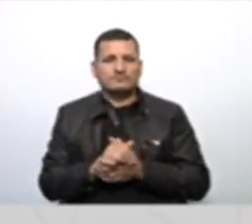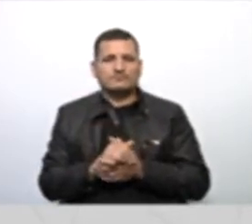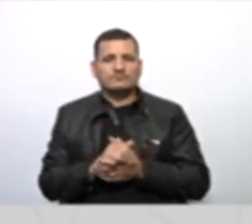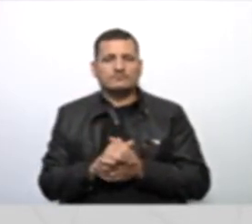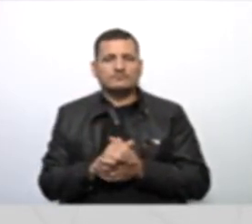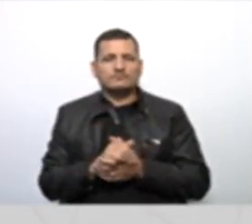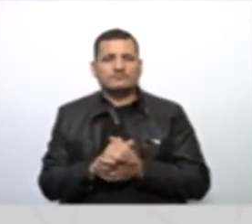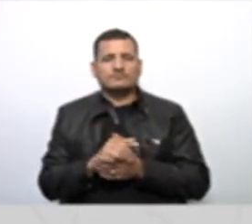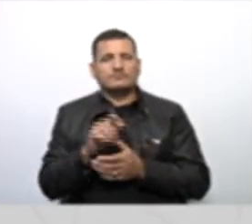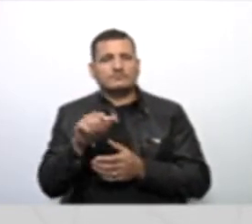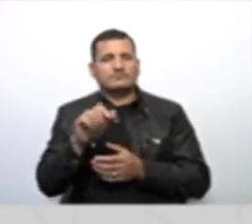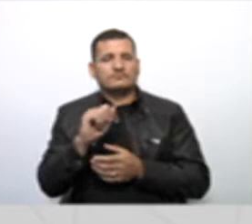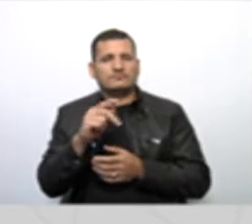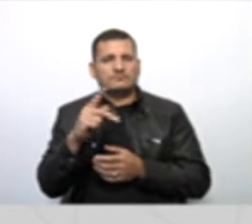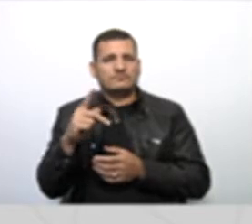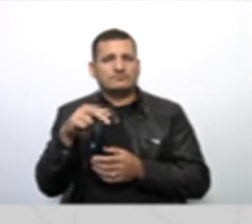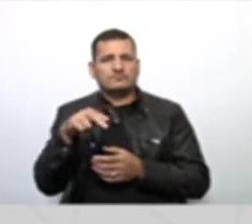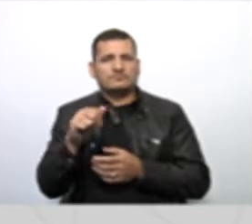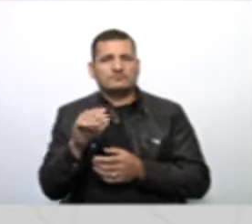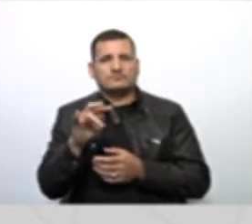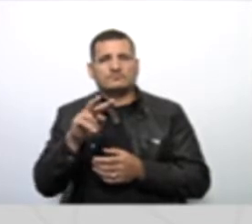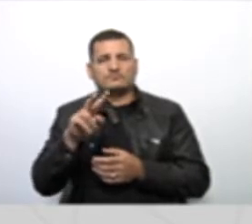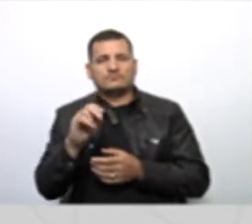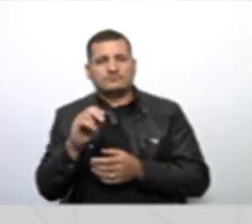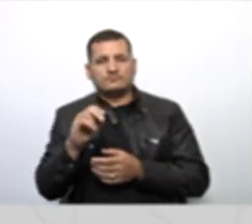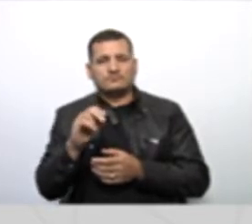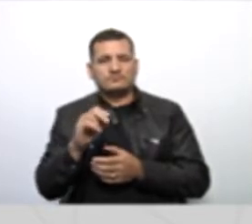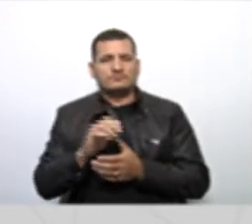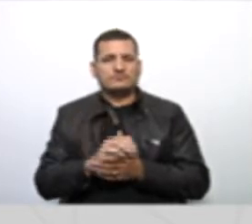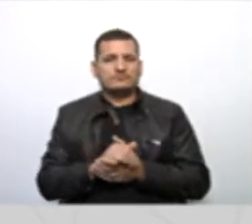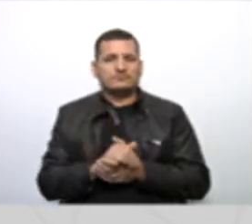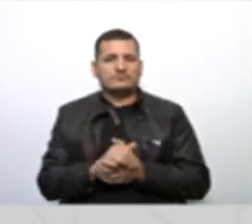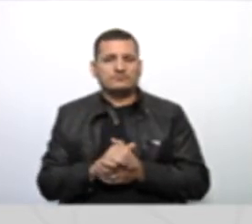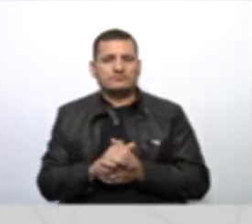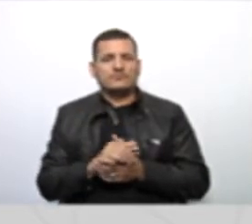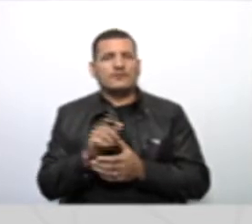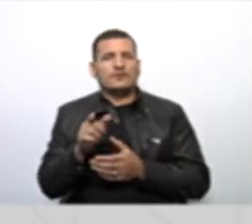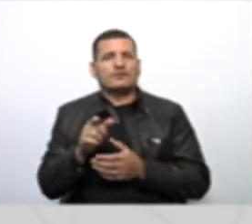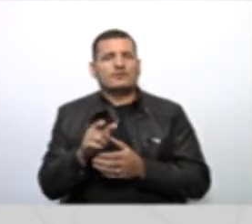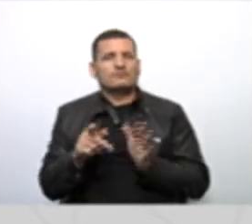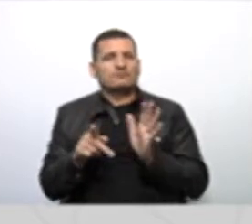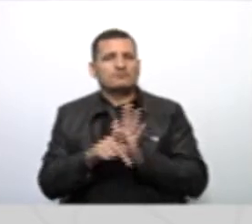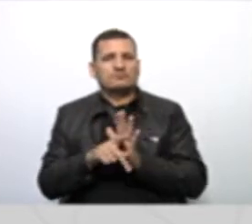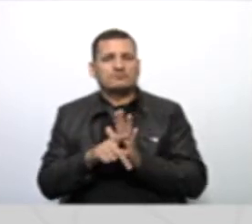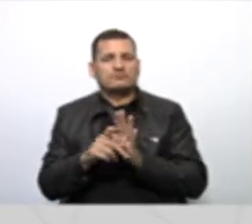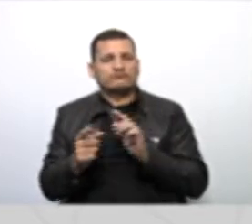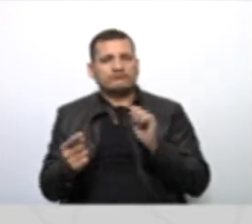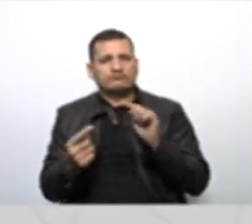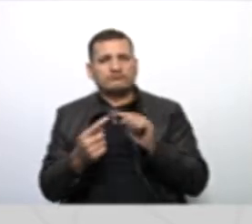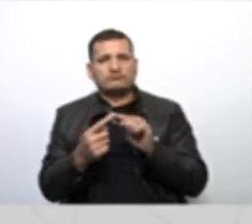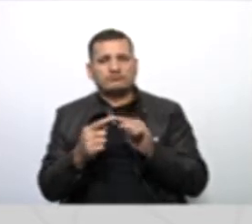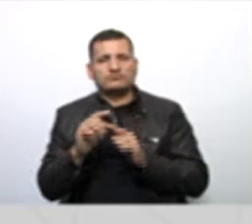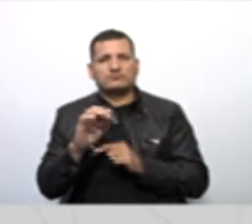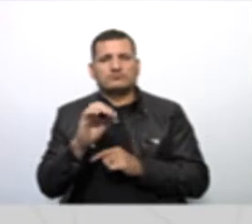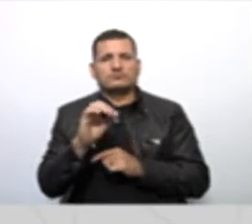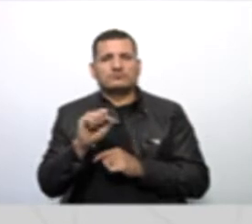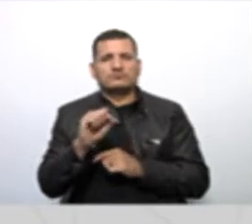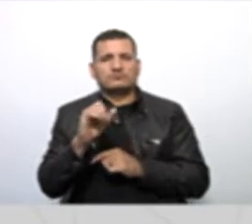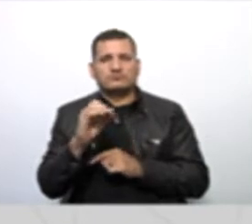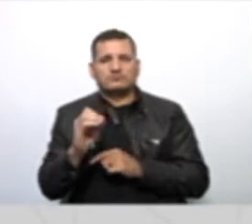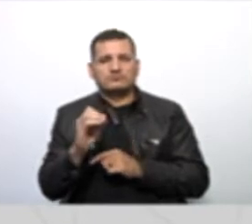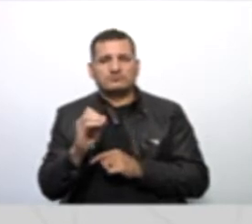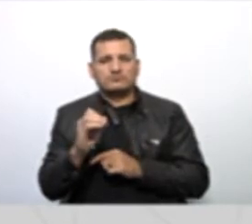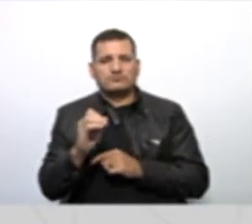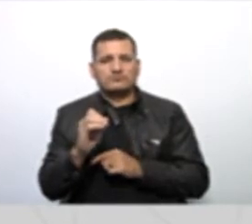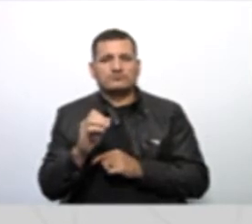alvo é aplicativo nativo. Então, o aplicativo nativo, ele é desenvolvido para uma plataforma específica. É por isso que eu coloquei aqui, ó,